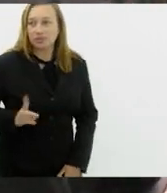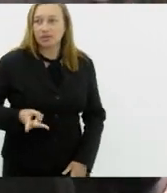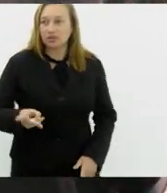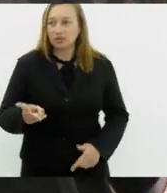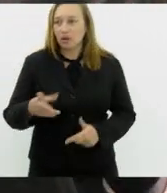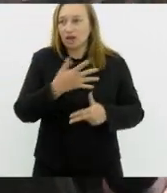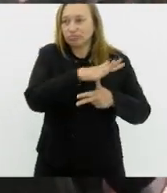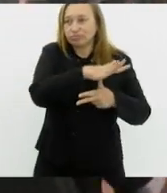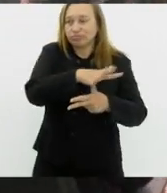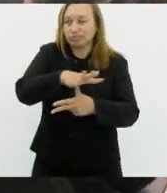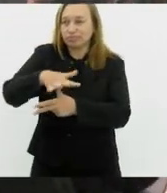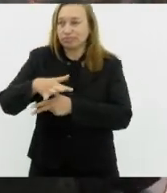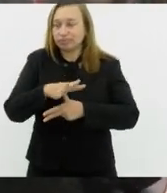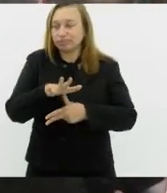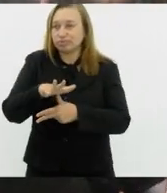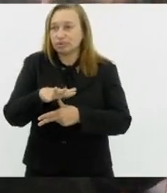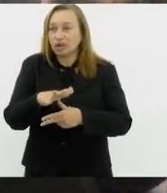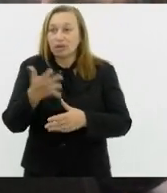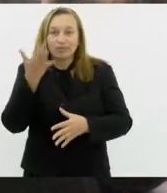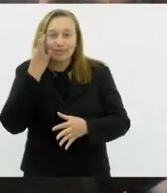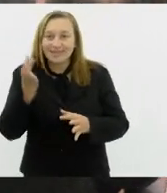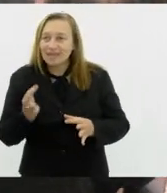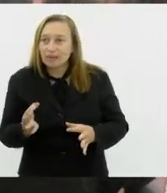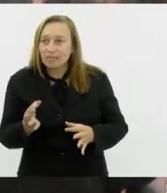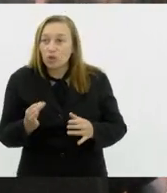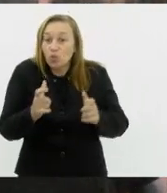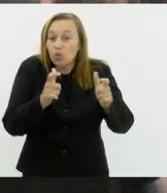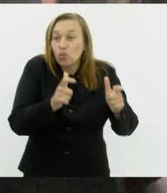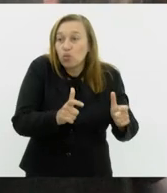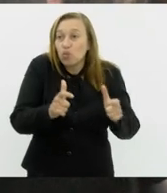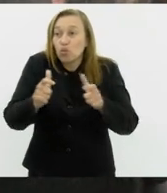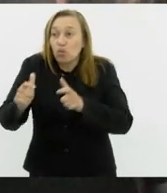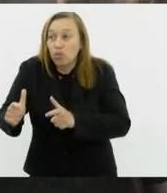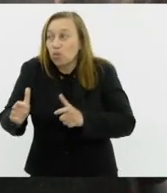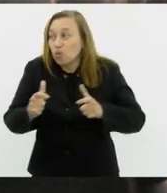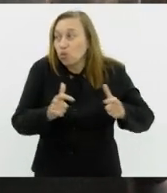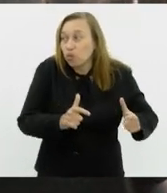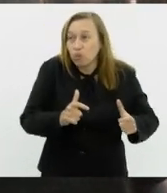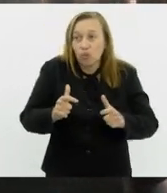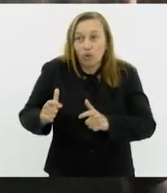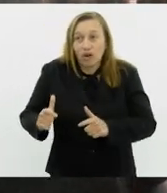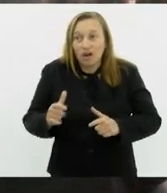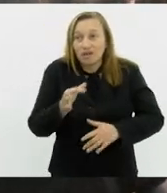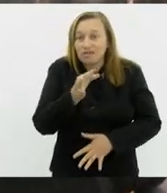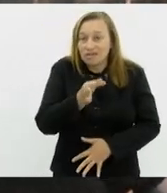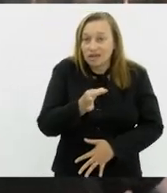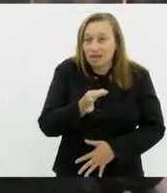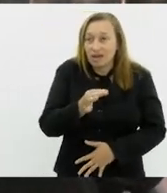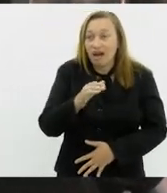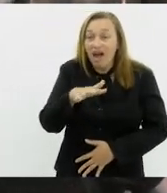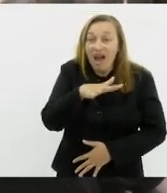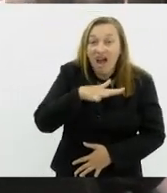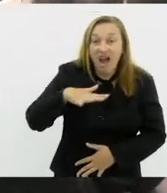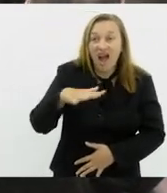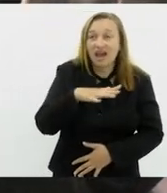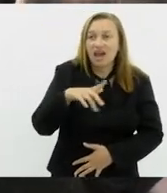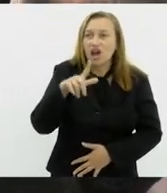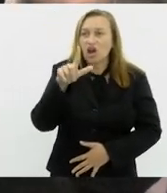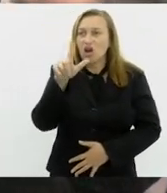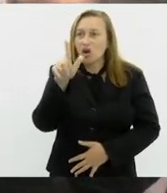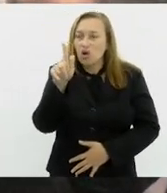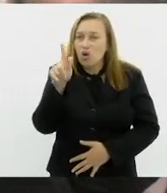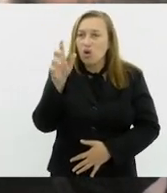aeronaves sem que a gente saiba a localização no que se pressupôs aqui, área Golf. Há de que se